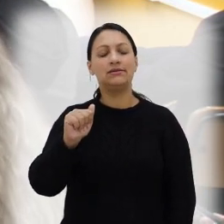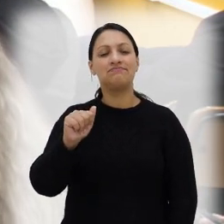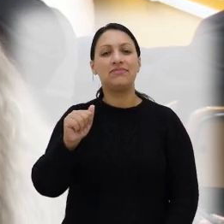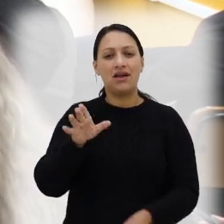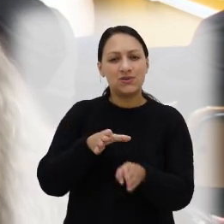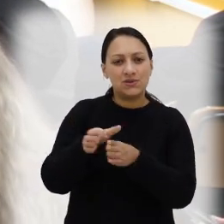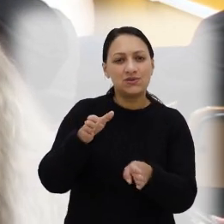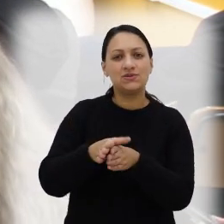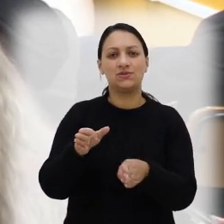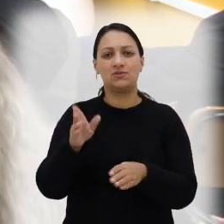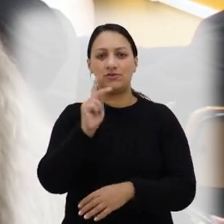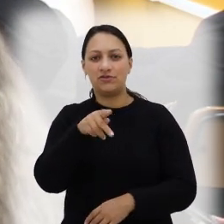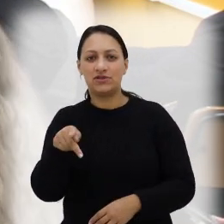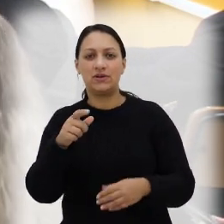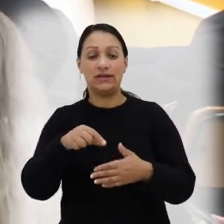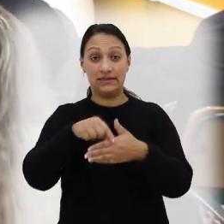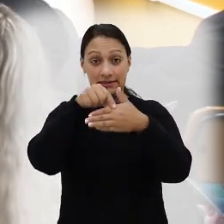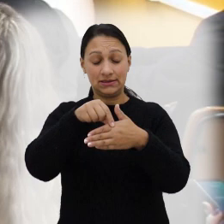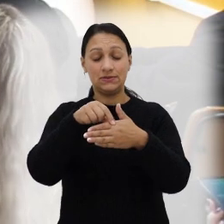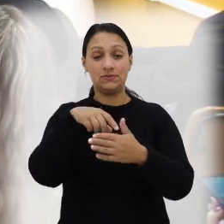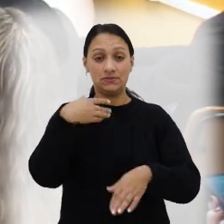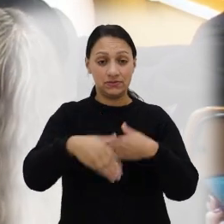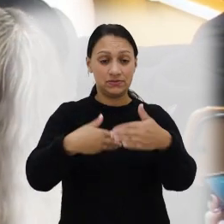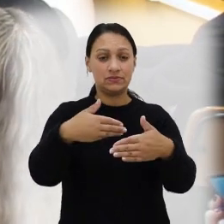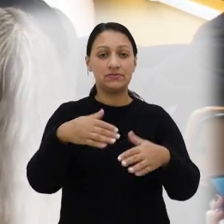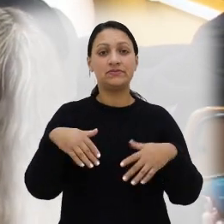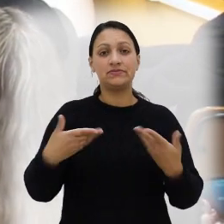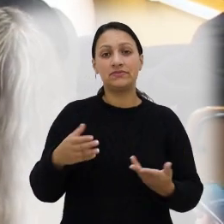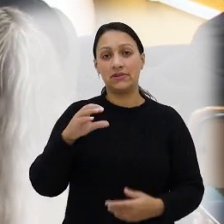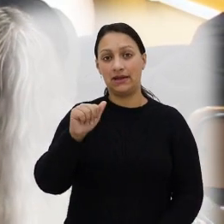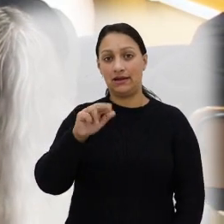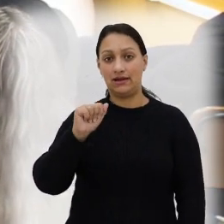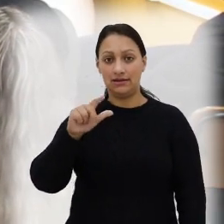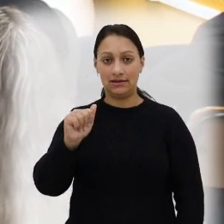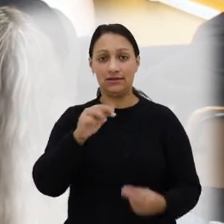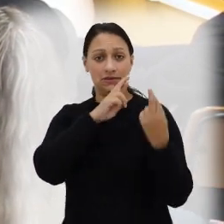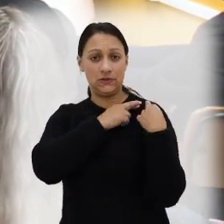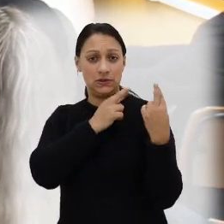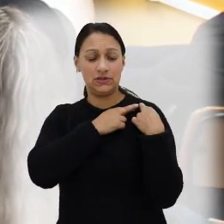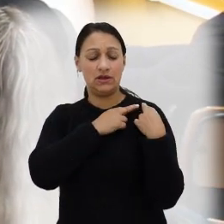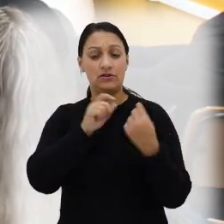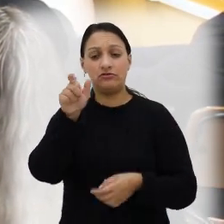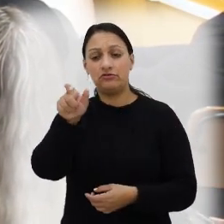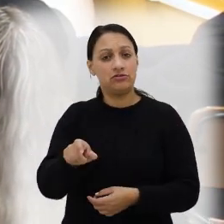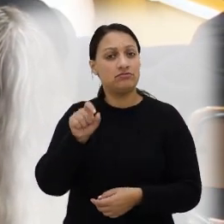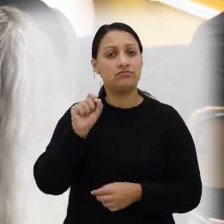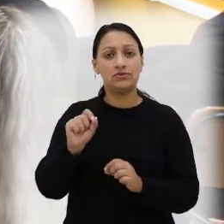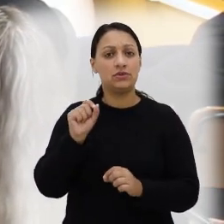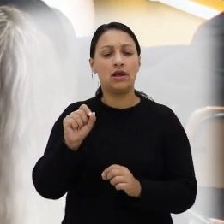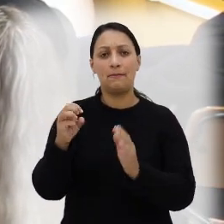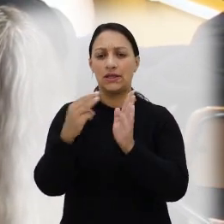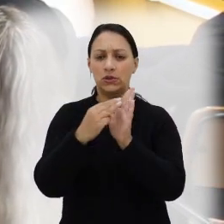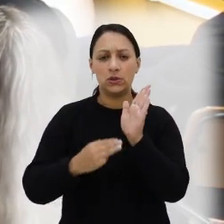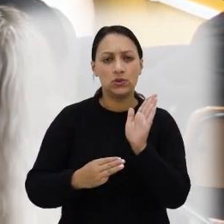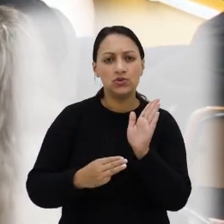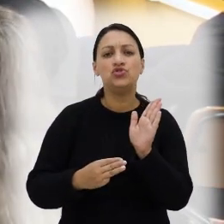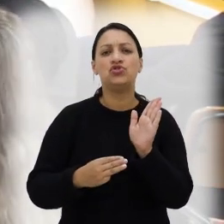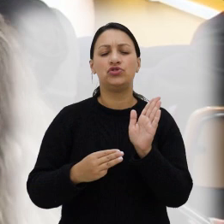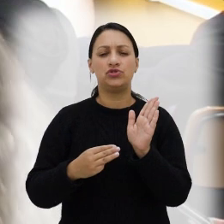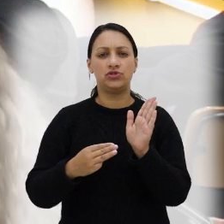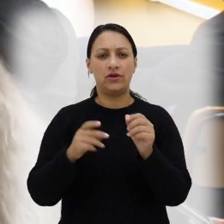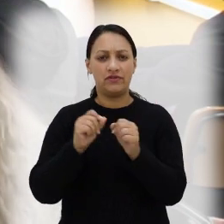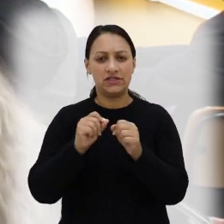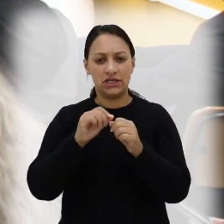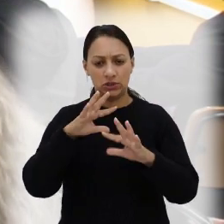Carla, como mentora líder do processo. Então, a Carla, hoje, ela é responsável por tocar a metodologia, né, por fazer